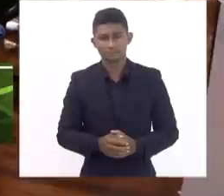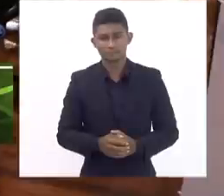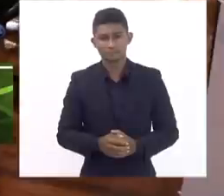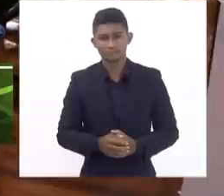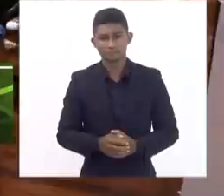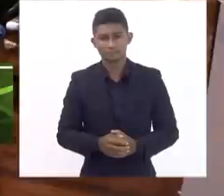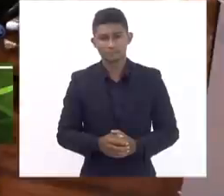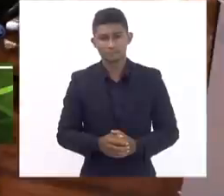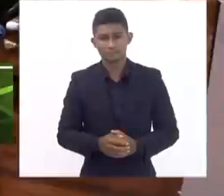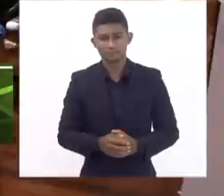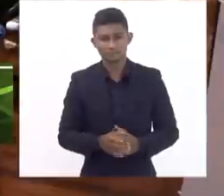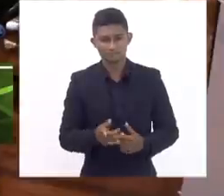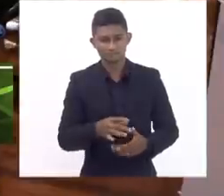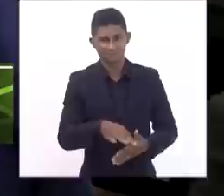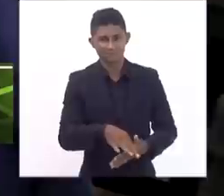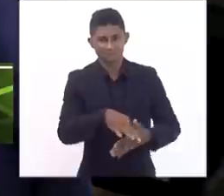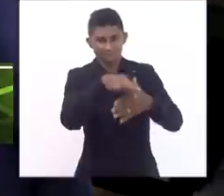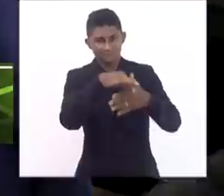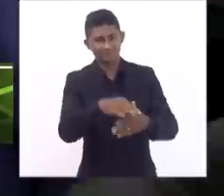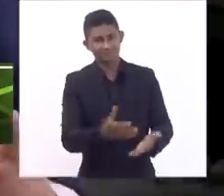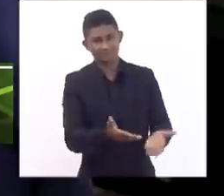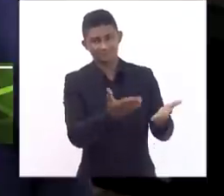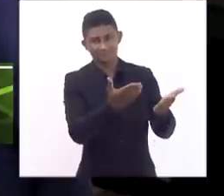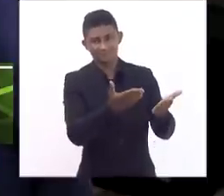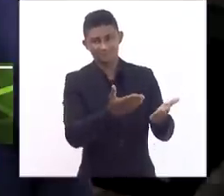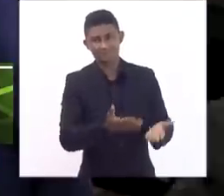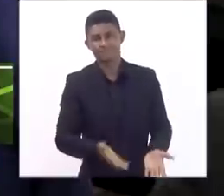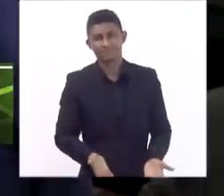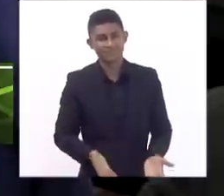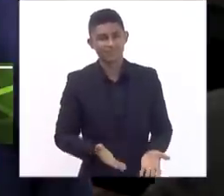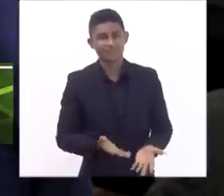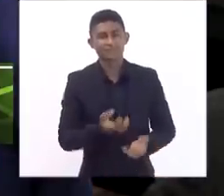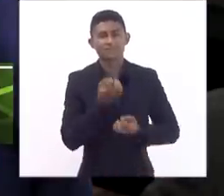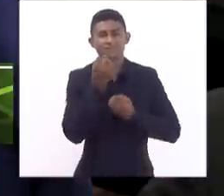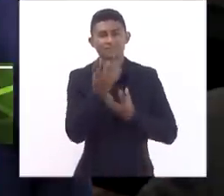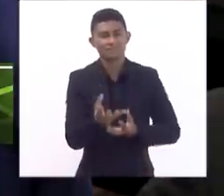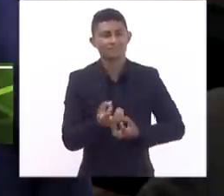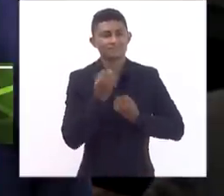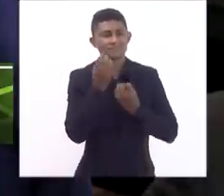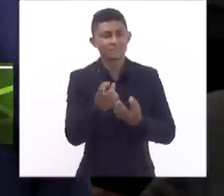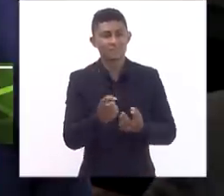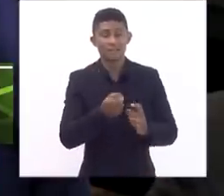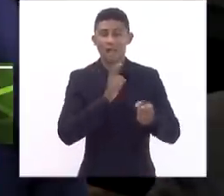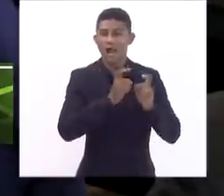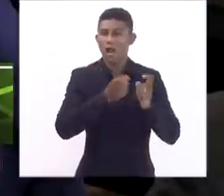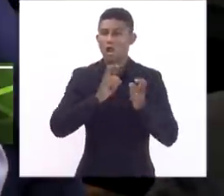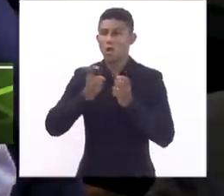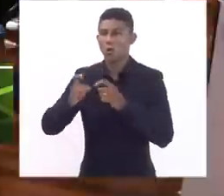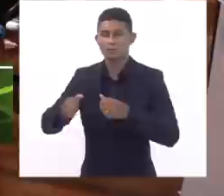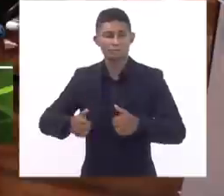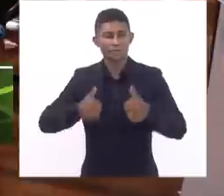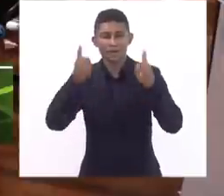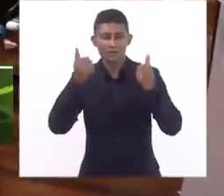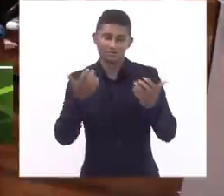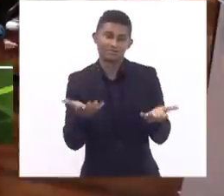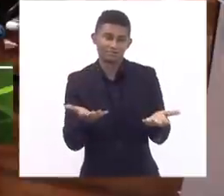Líder eco-espiritual, abra o coração para os céus. O diálogo é sempre o melhor caminho.